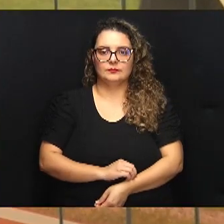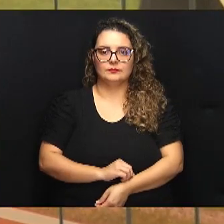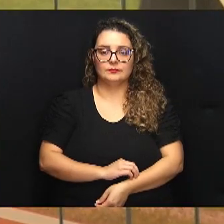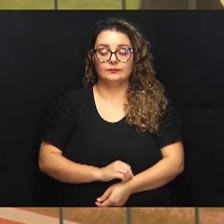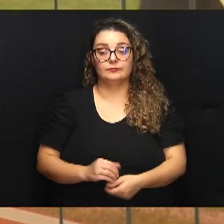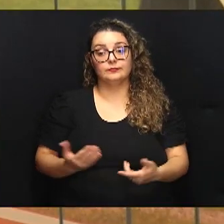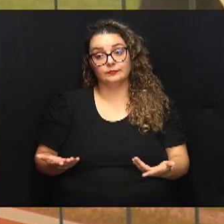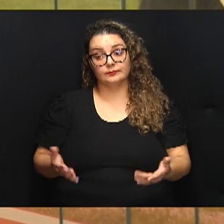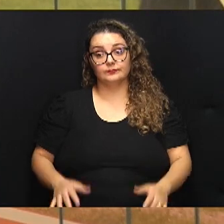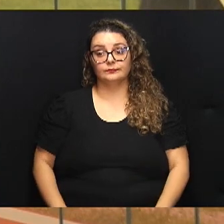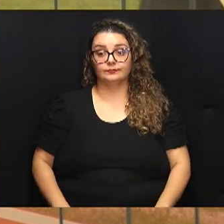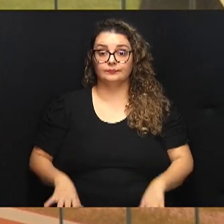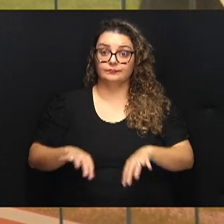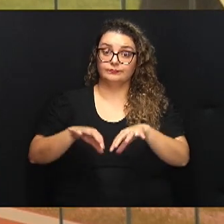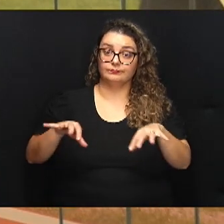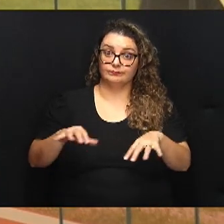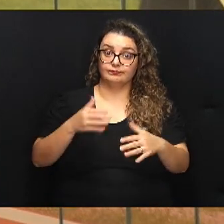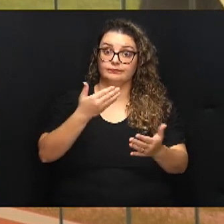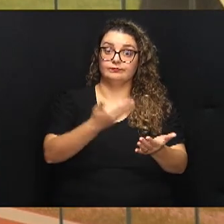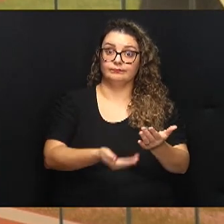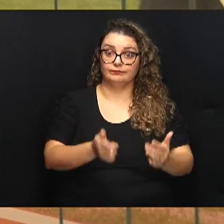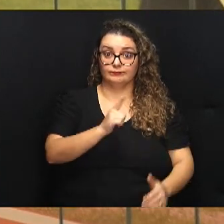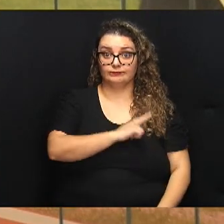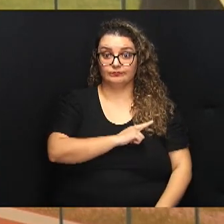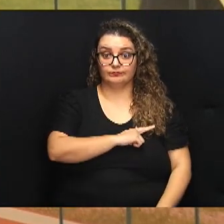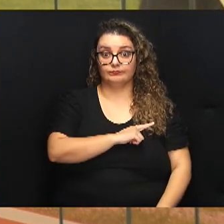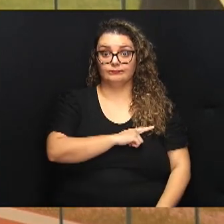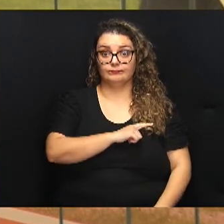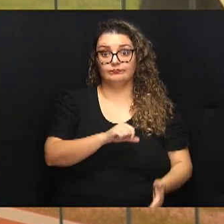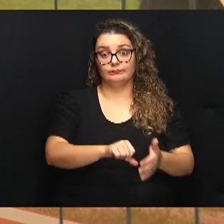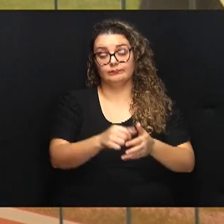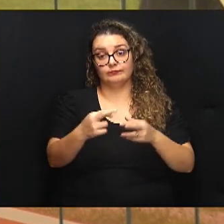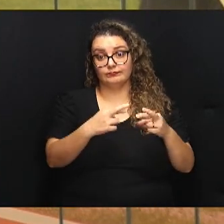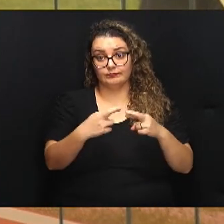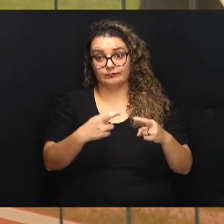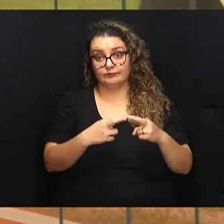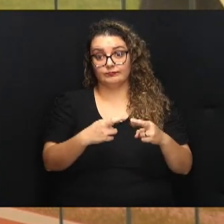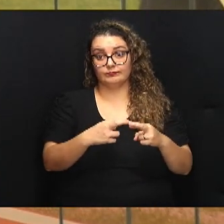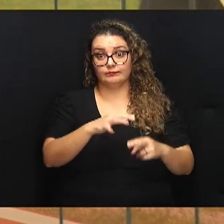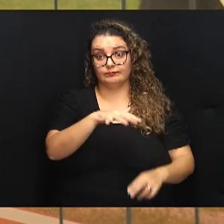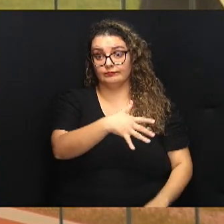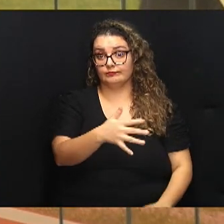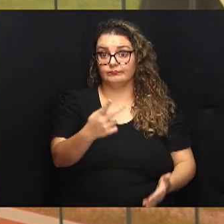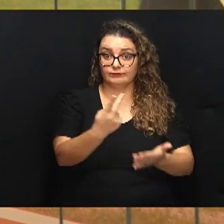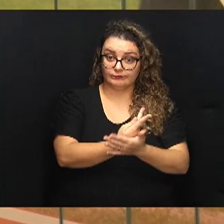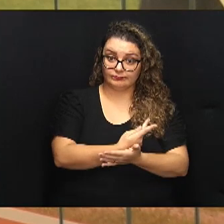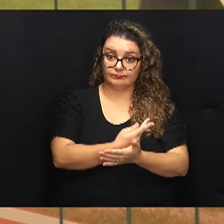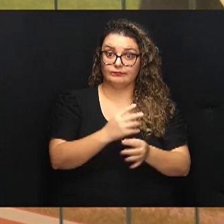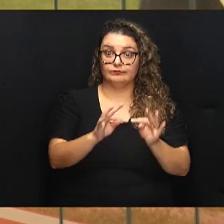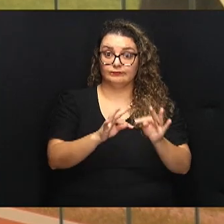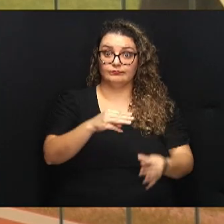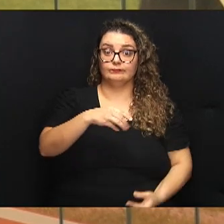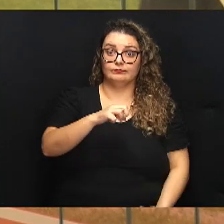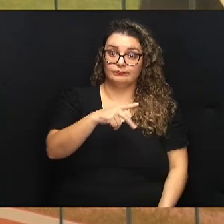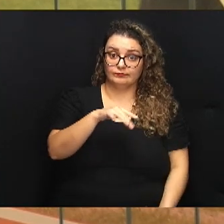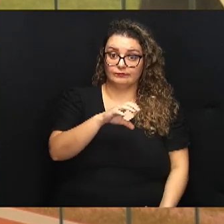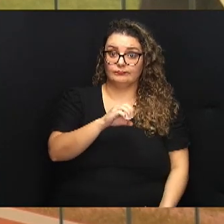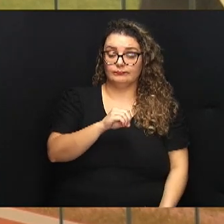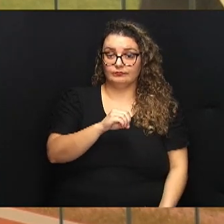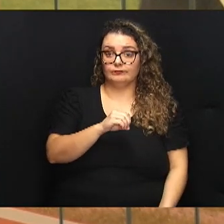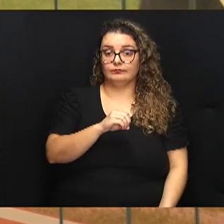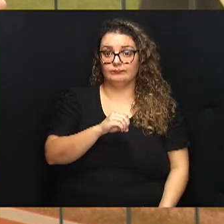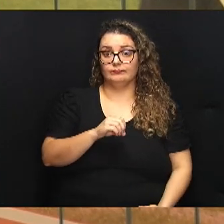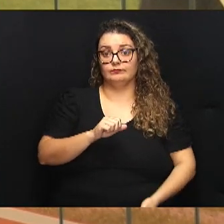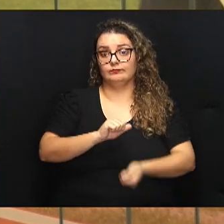Vamos separar nesta derrota do Guarani. Na primeira análise, sobre a escalação errada do técnico Marcelo Fernandes, improvisou na